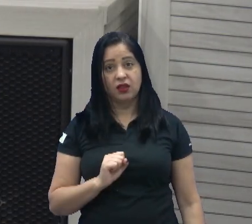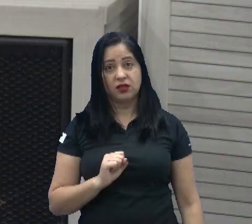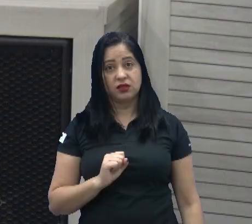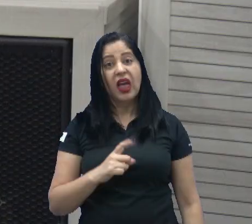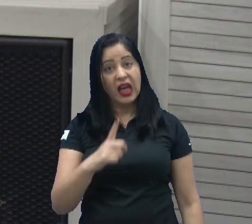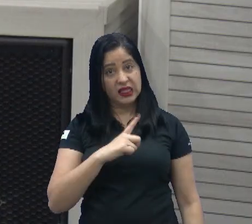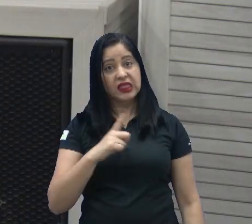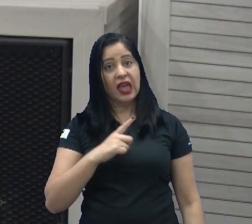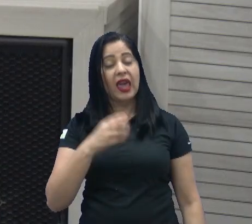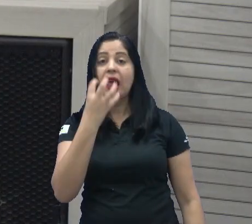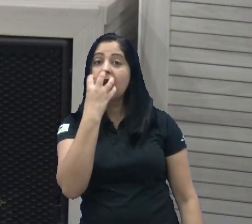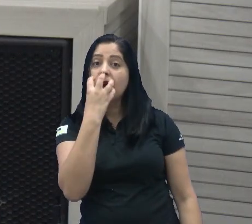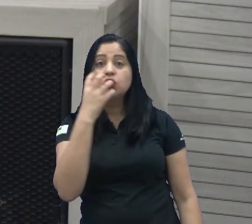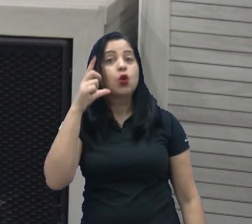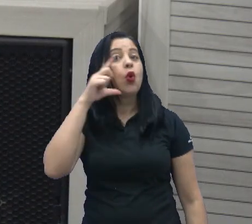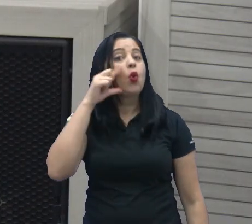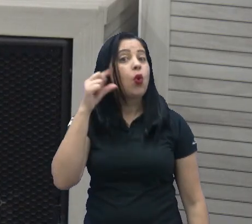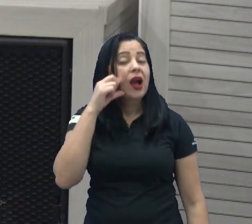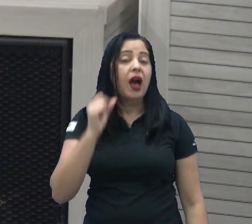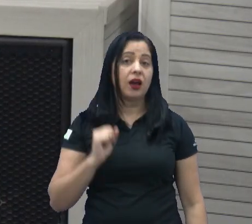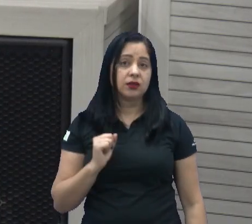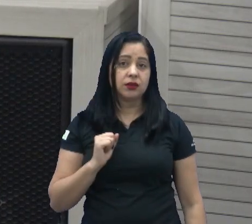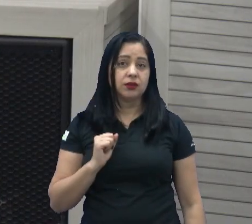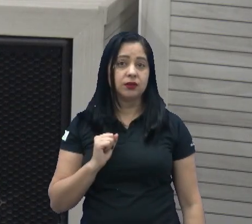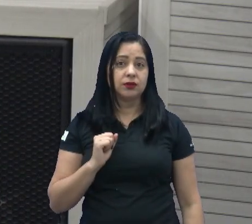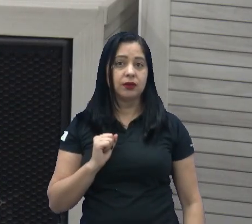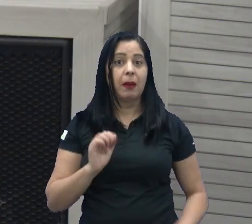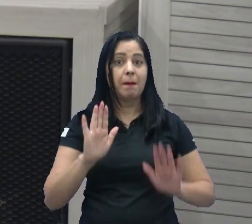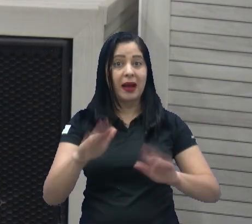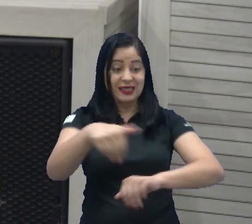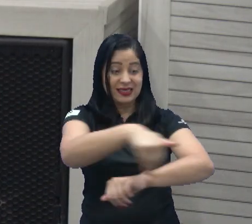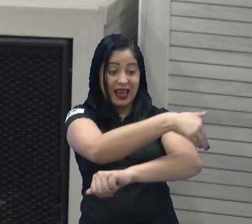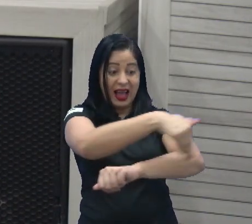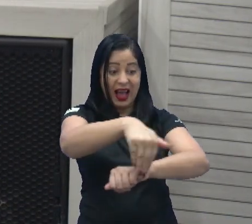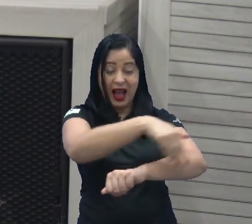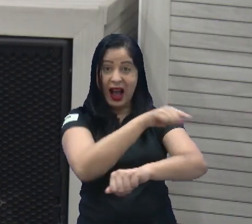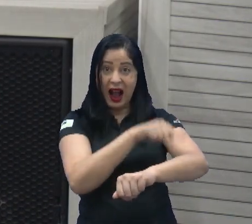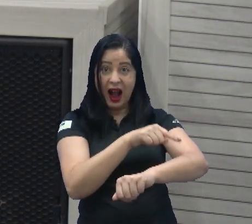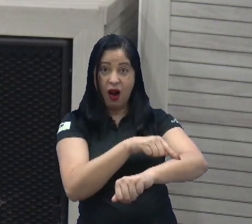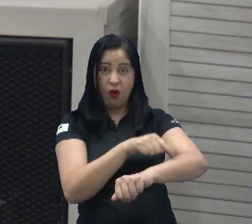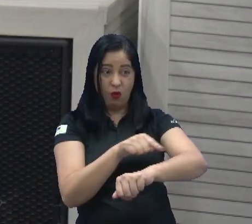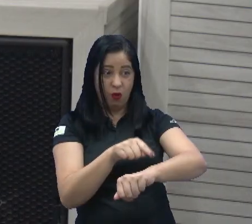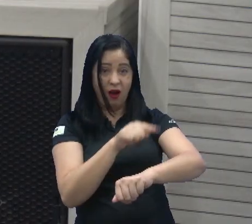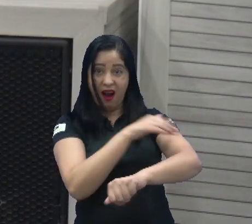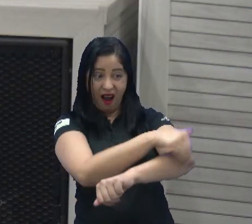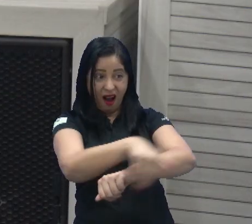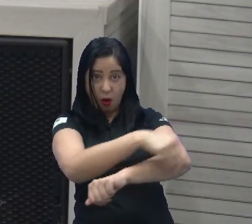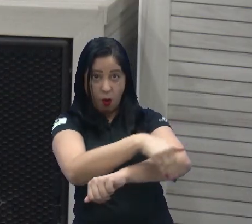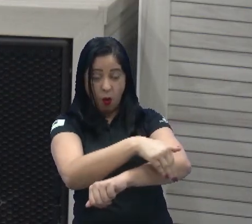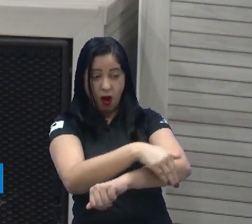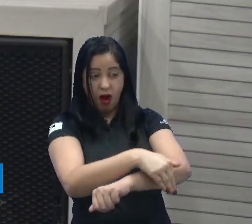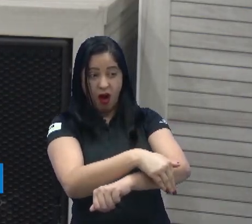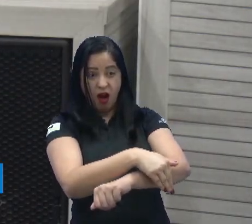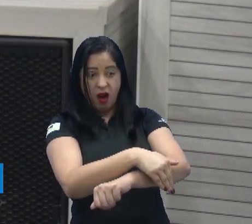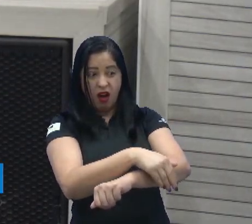animal em casa. E se a gente observa as ruas com animais, a gente precisa ter o cuidado adequado.